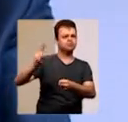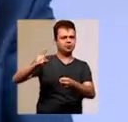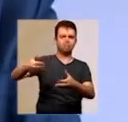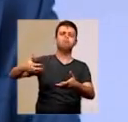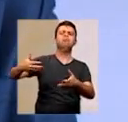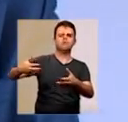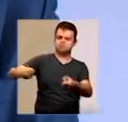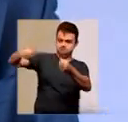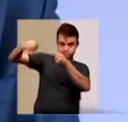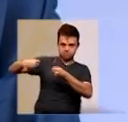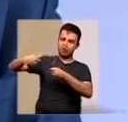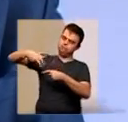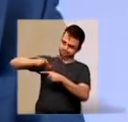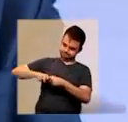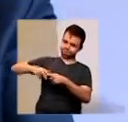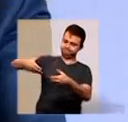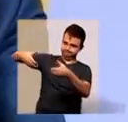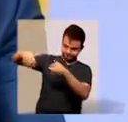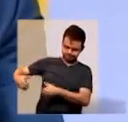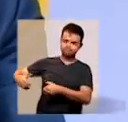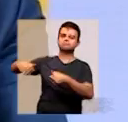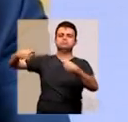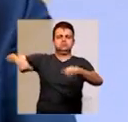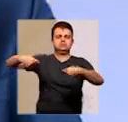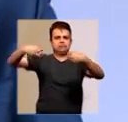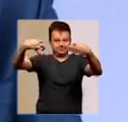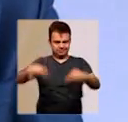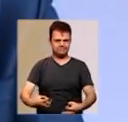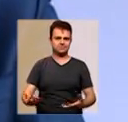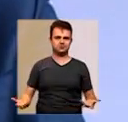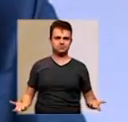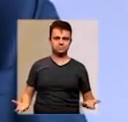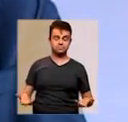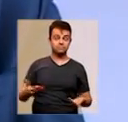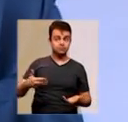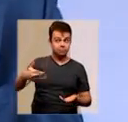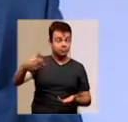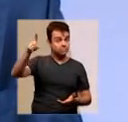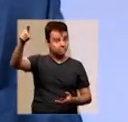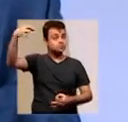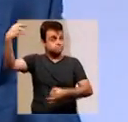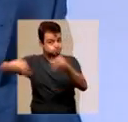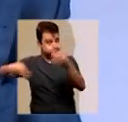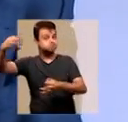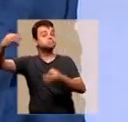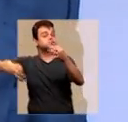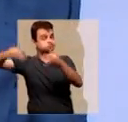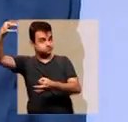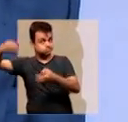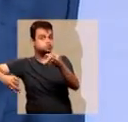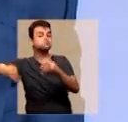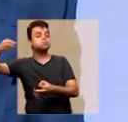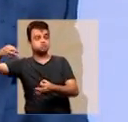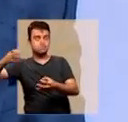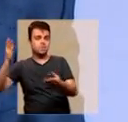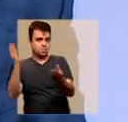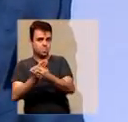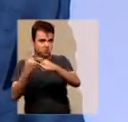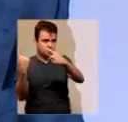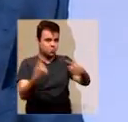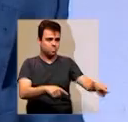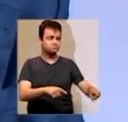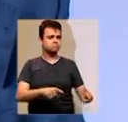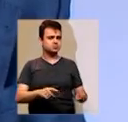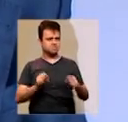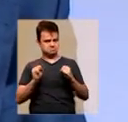acontecer ao filho, ele responde. Aliás, por conta disso, ele pode amanhã até responder por infração administrativa junto à vara da infância